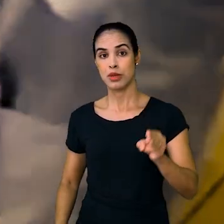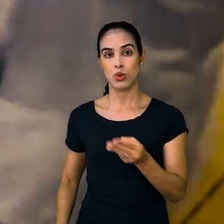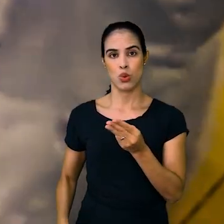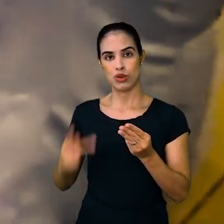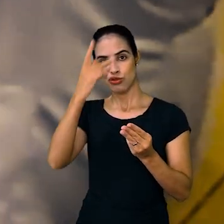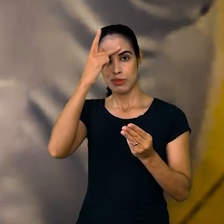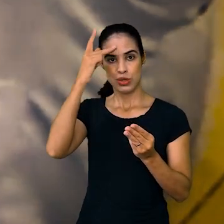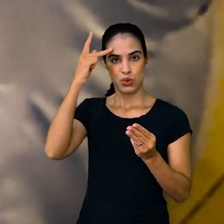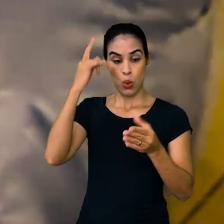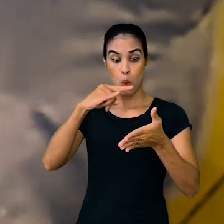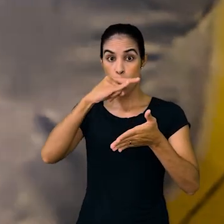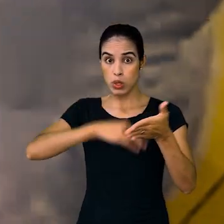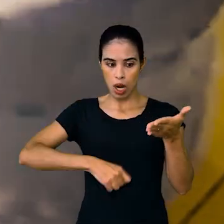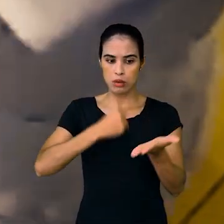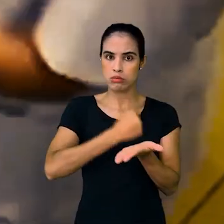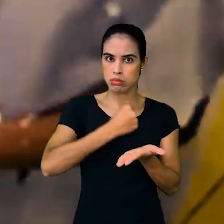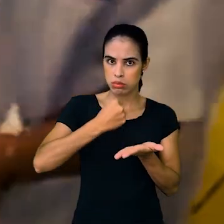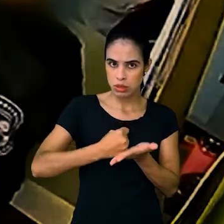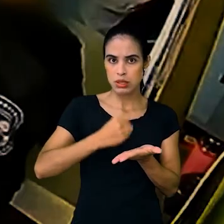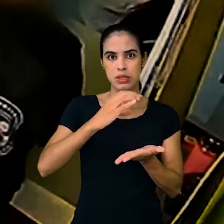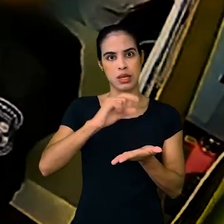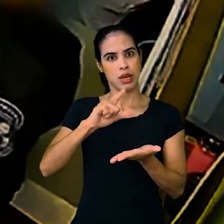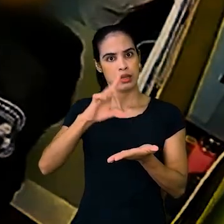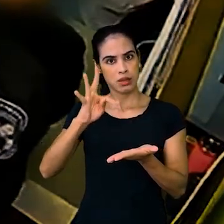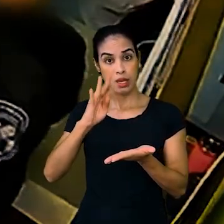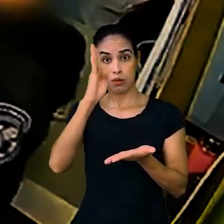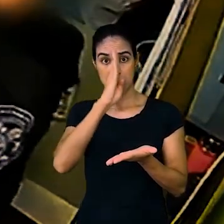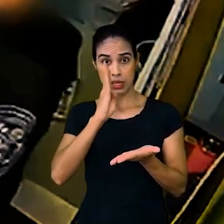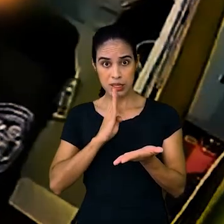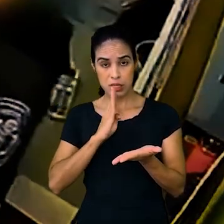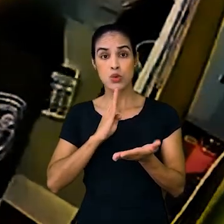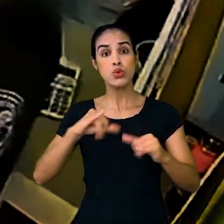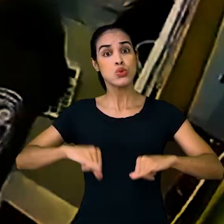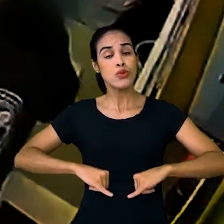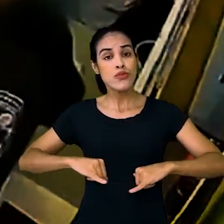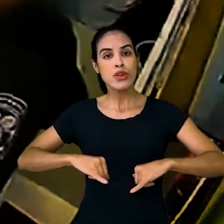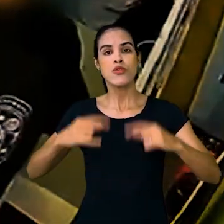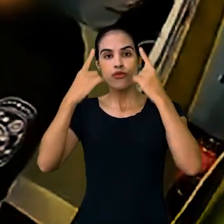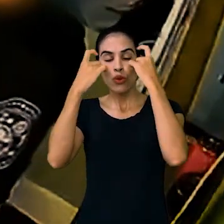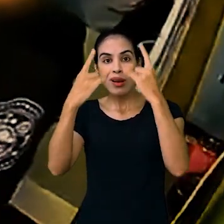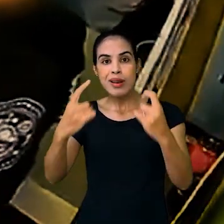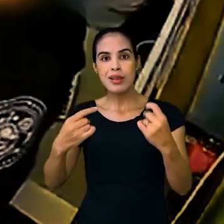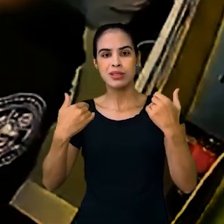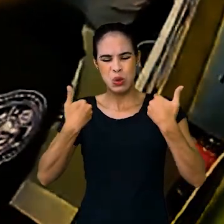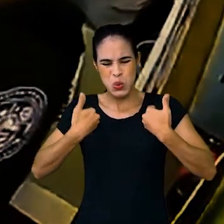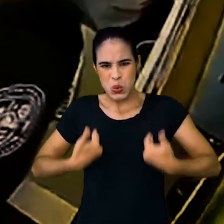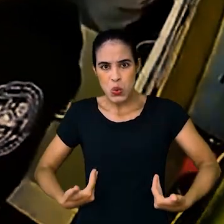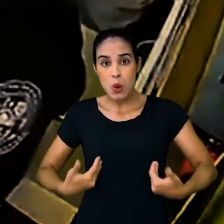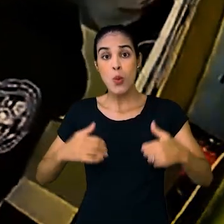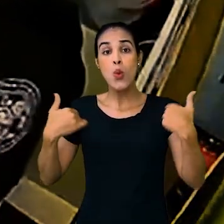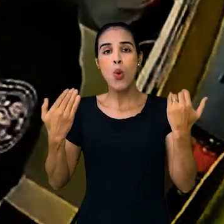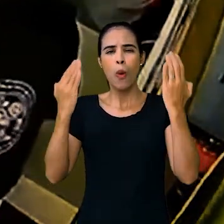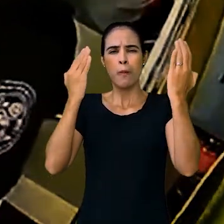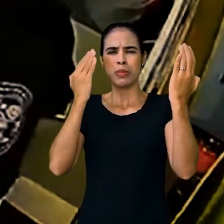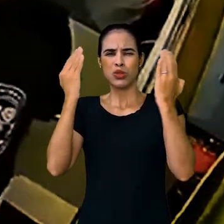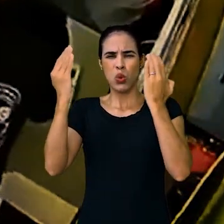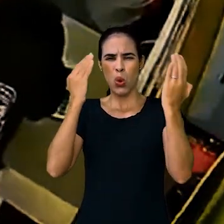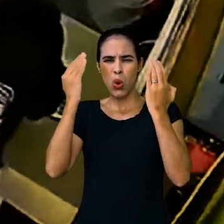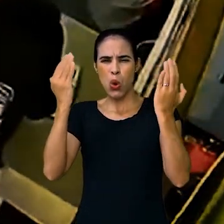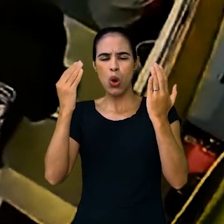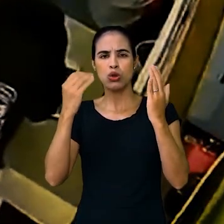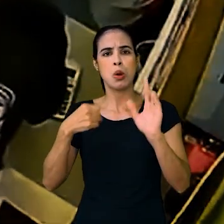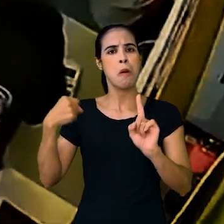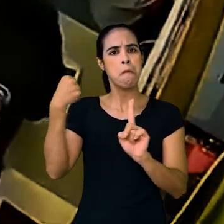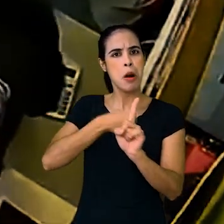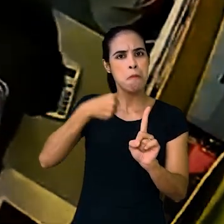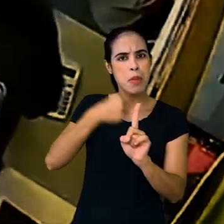de pessoas com contrato formal no Brasil sofreram violência física ou psicológica no trabalho, como ameaças